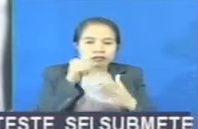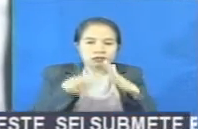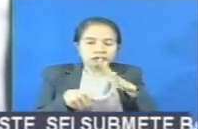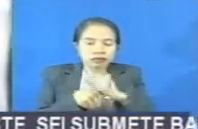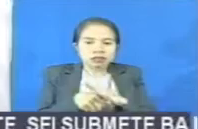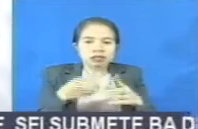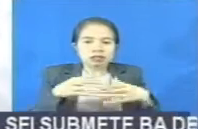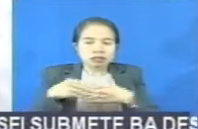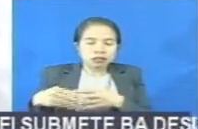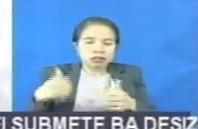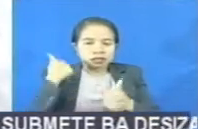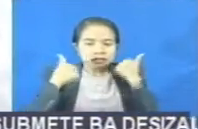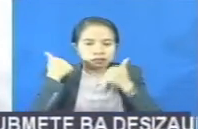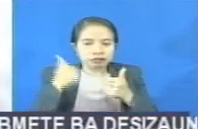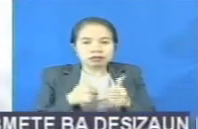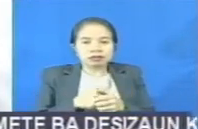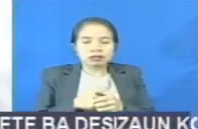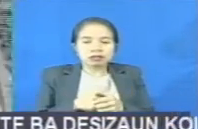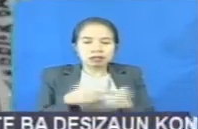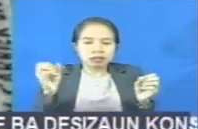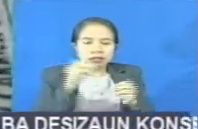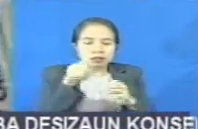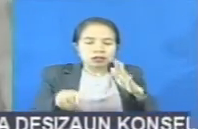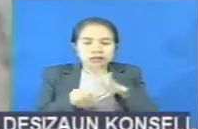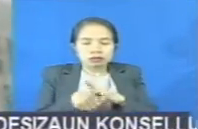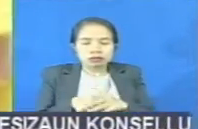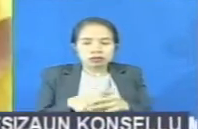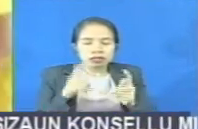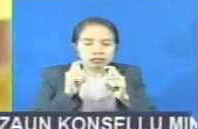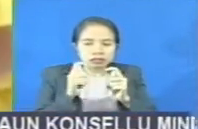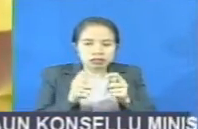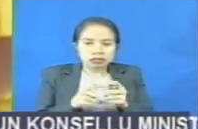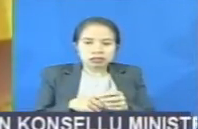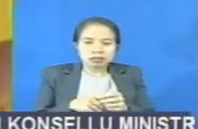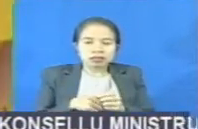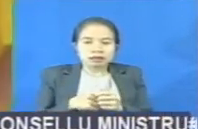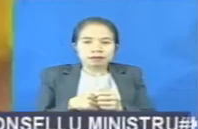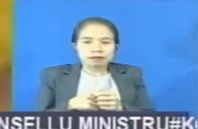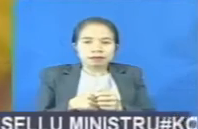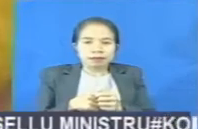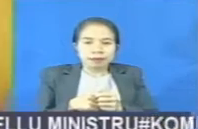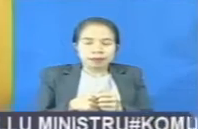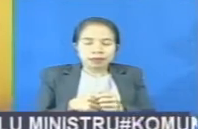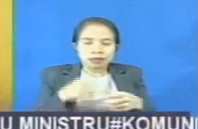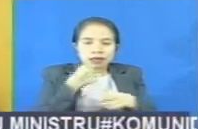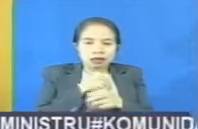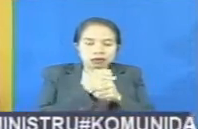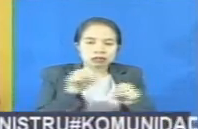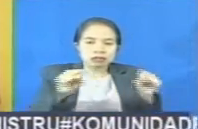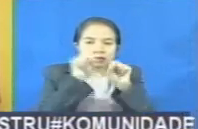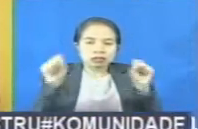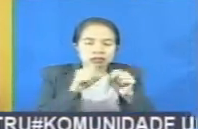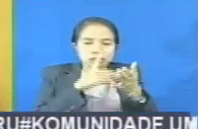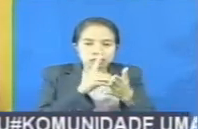fronteira, liu-liu atividades de transação ilegal. Entretanto, teste massal, ca screening swap, né? Halau e a sábado, fim